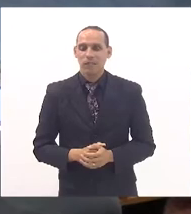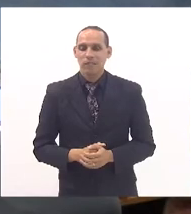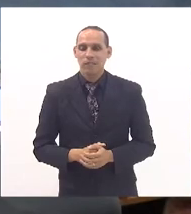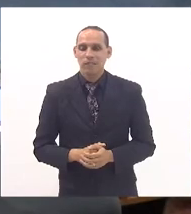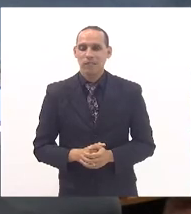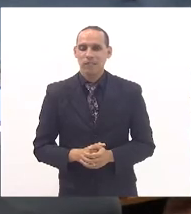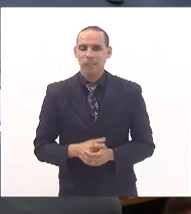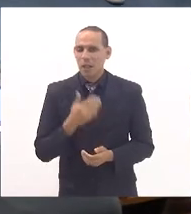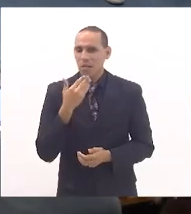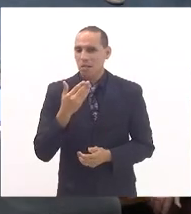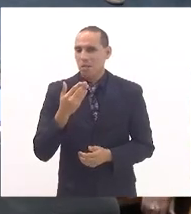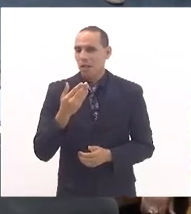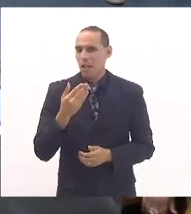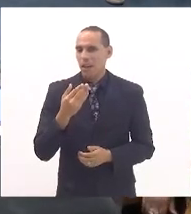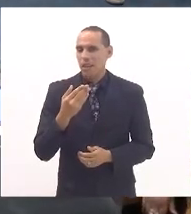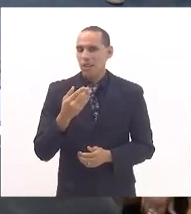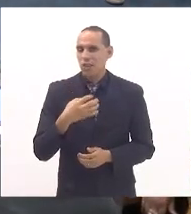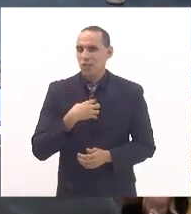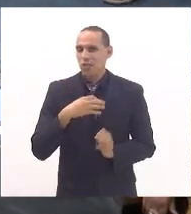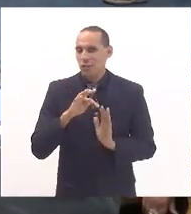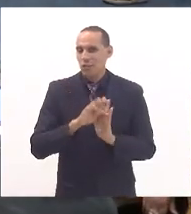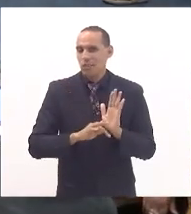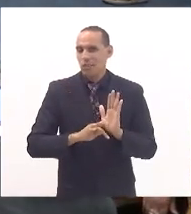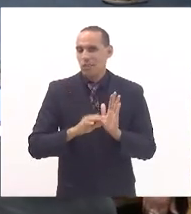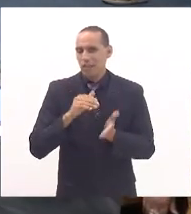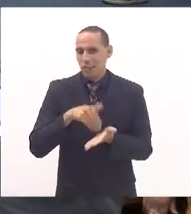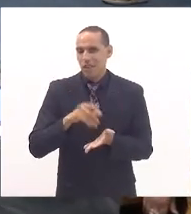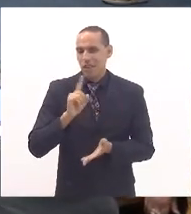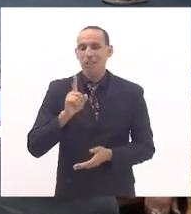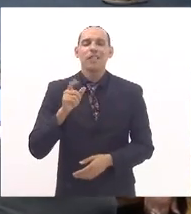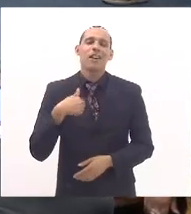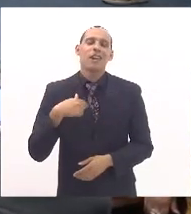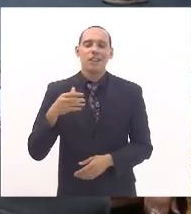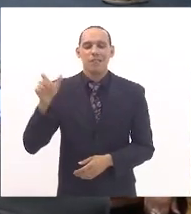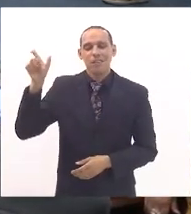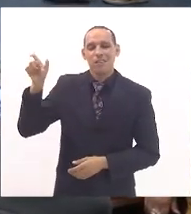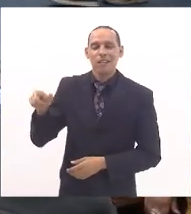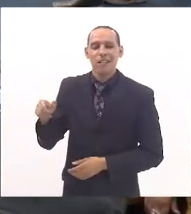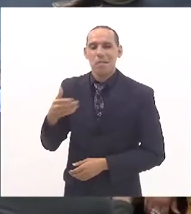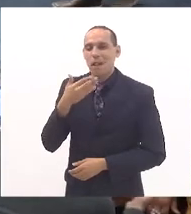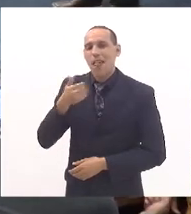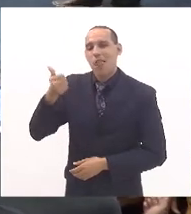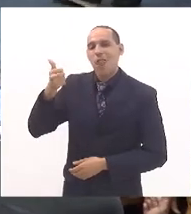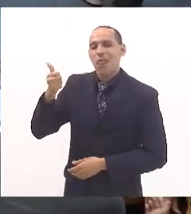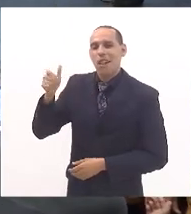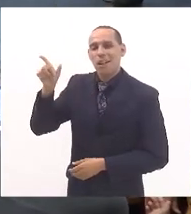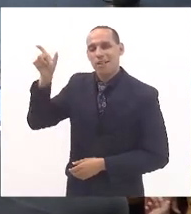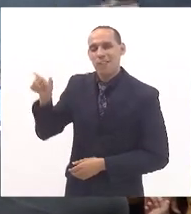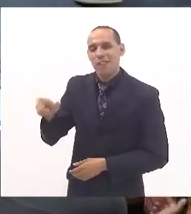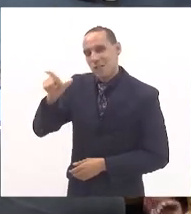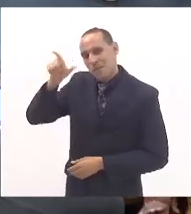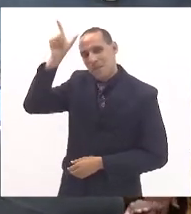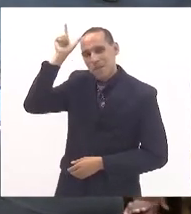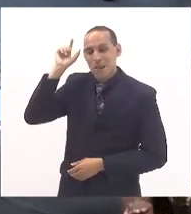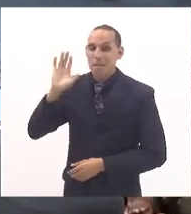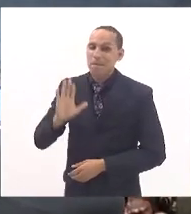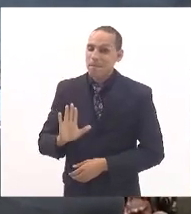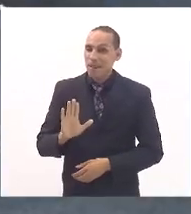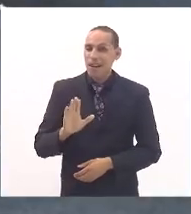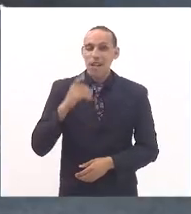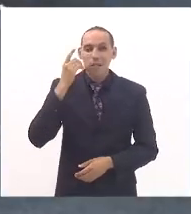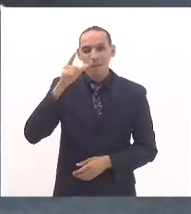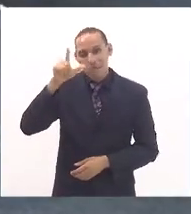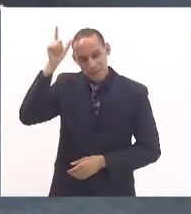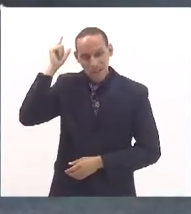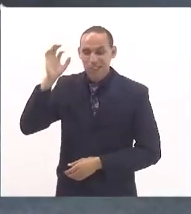Você não vai pedir forma final, não, Márcio? Eu tenho juízo, eu espero o decano falar, né, senhor presidente? Mas o deputado Luiz Paulo